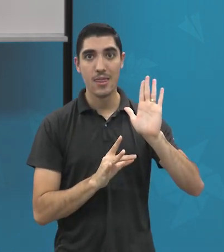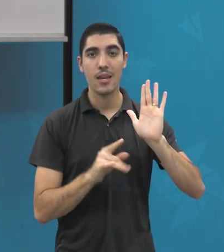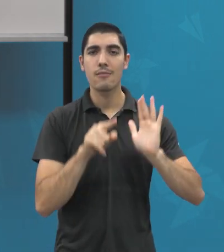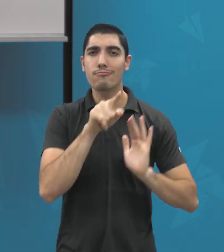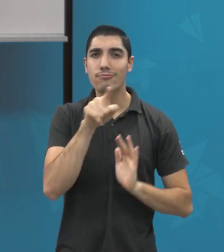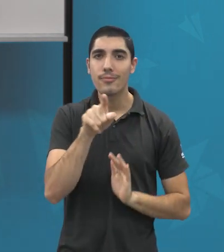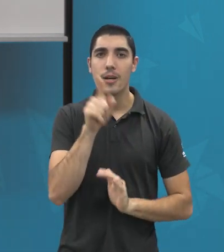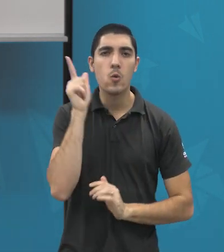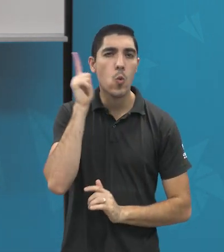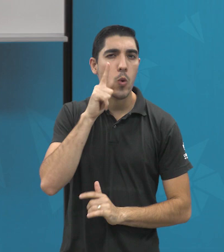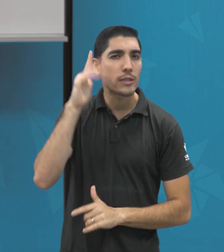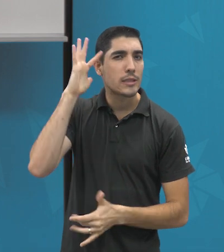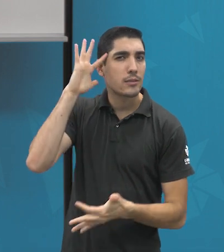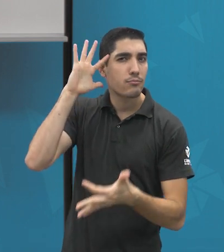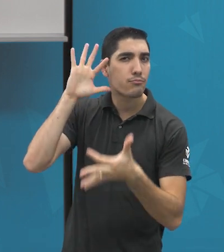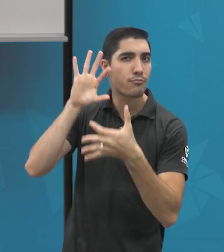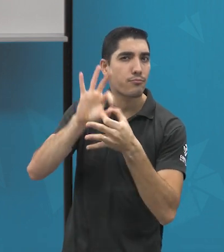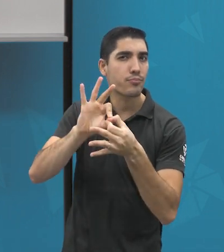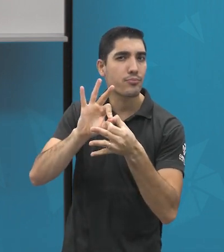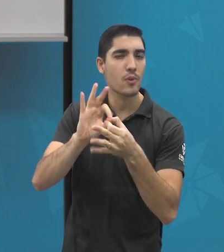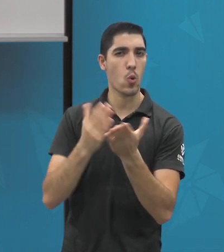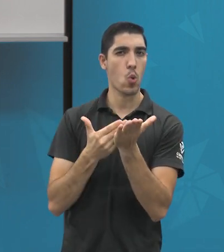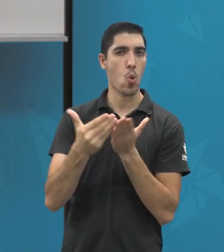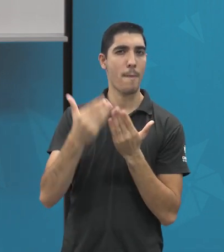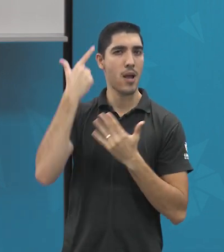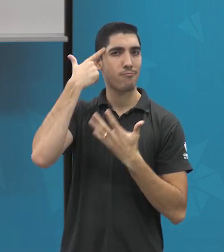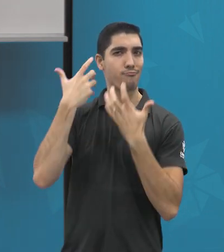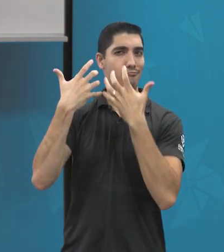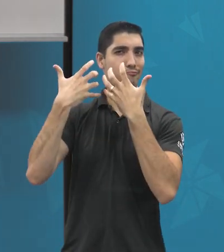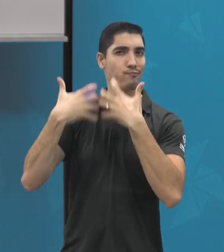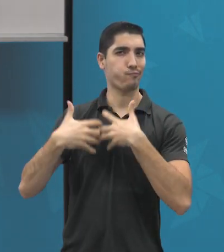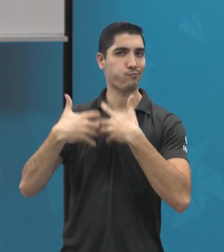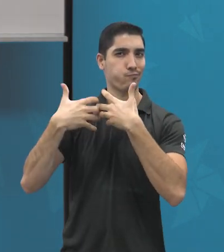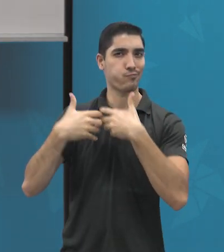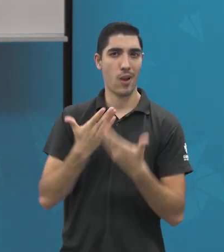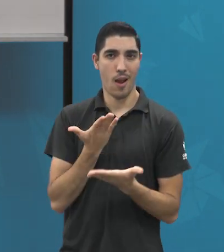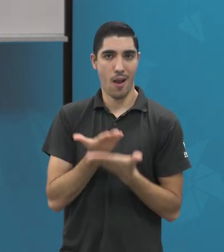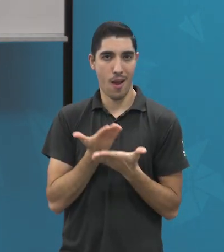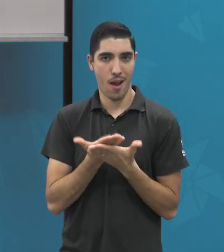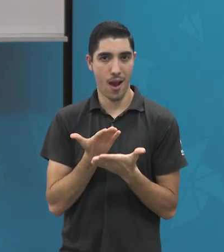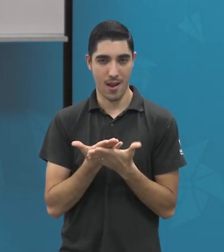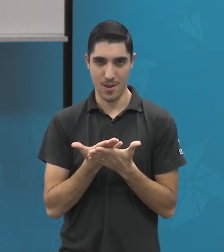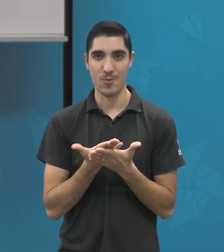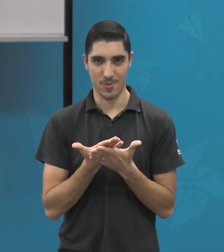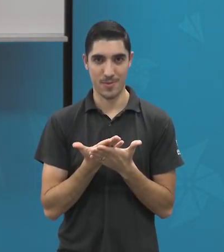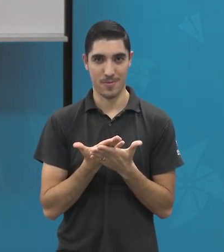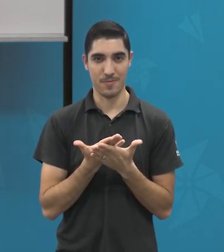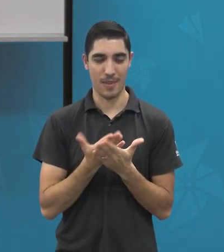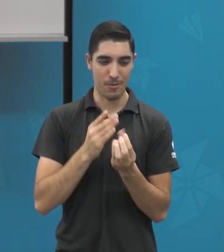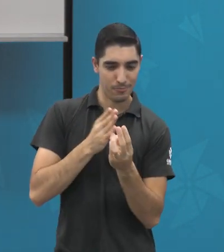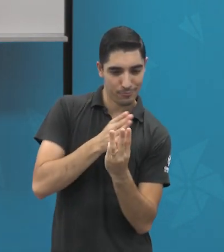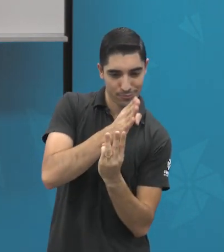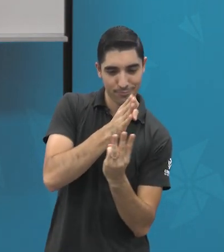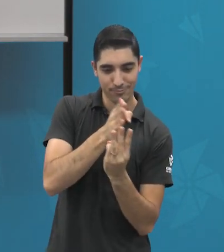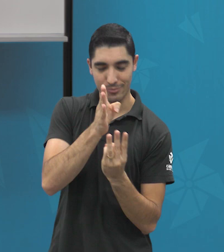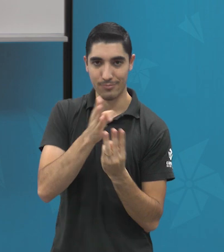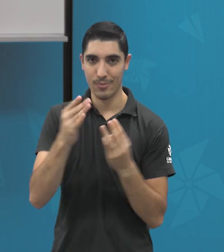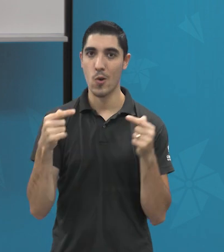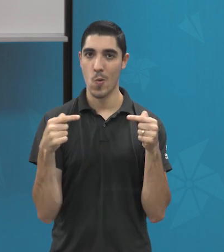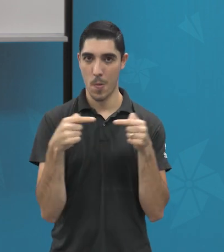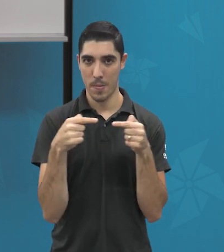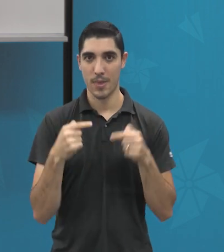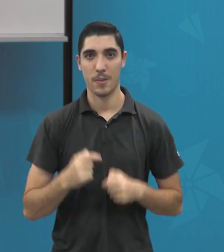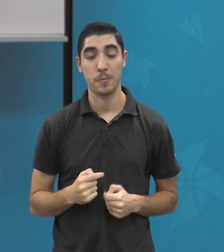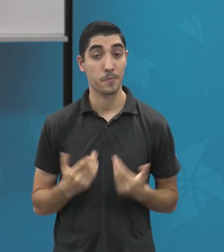abertura para a gente iniciar a nossa conversa desses 3 momentos do encontro. Então